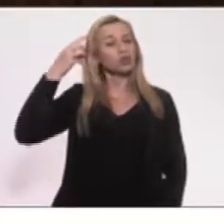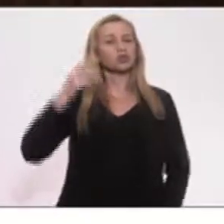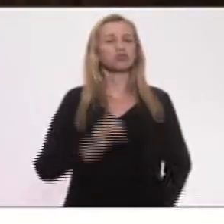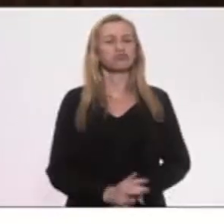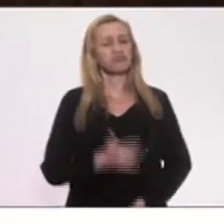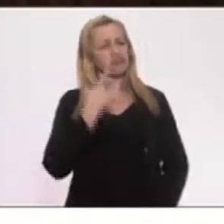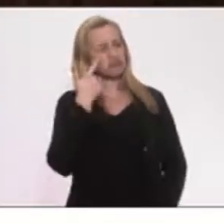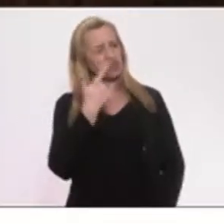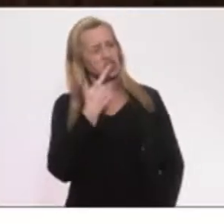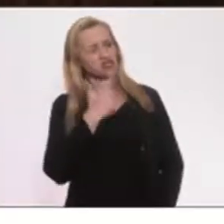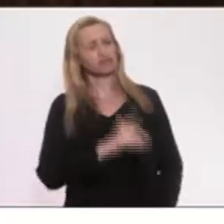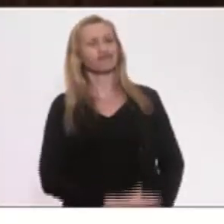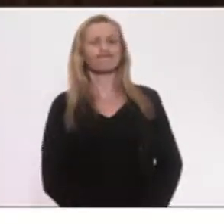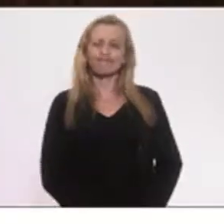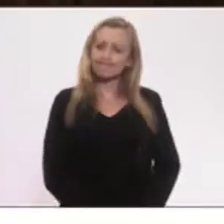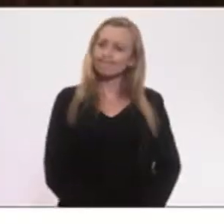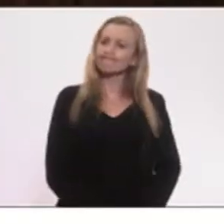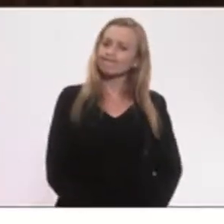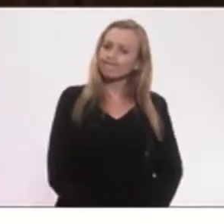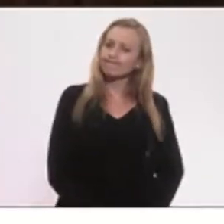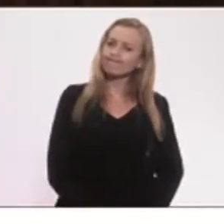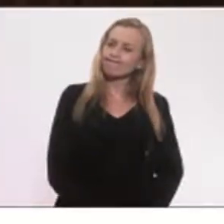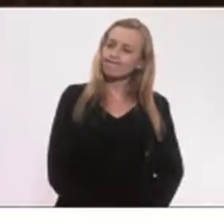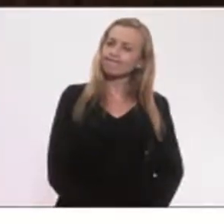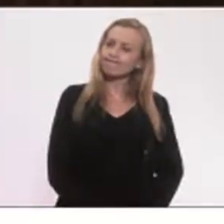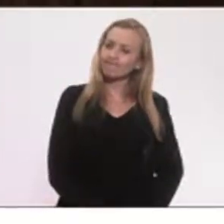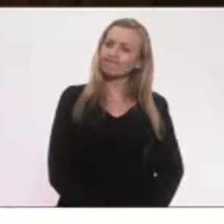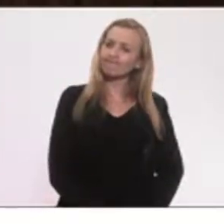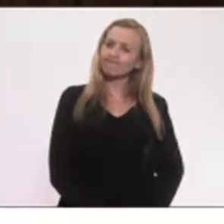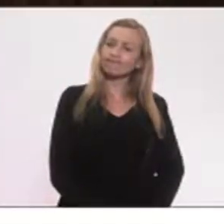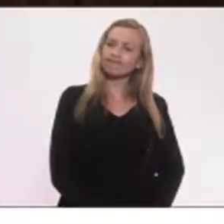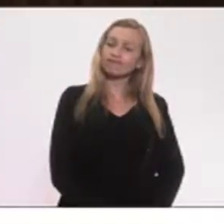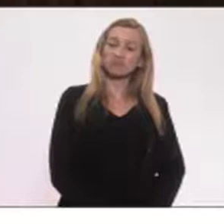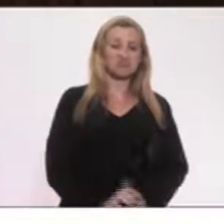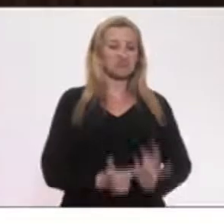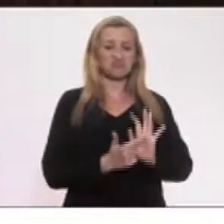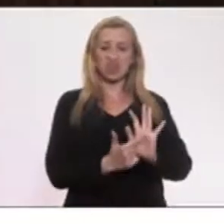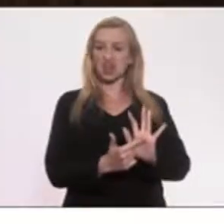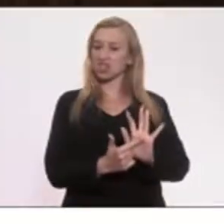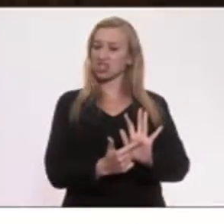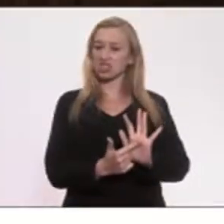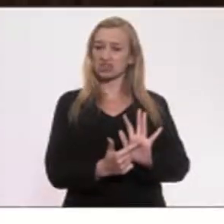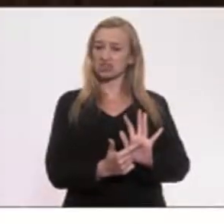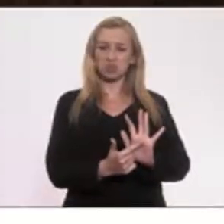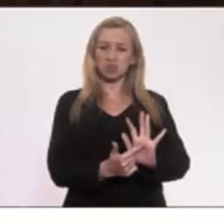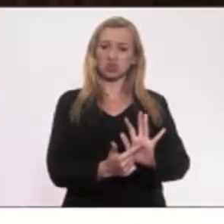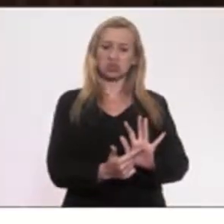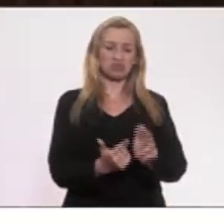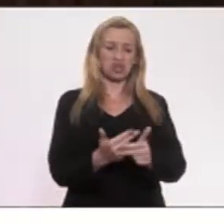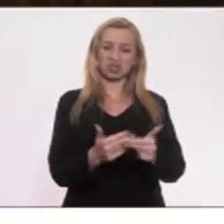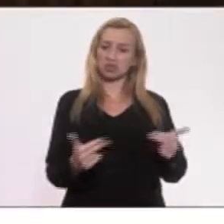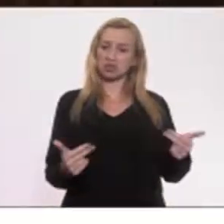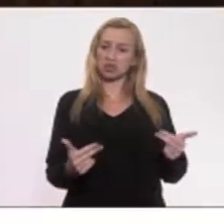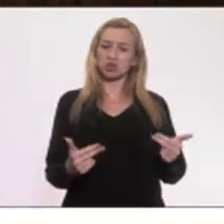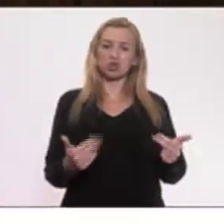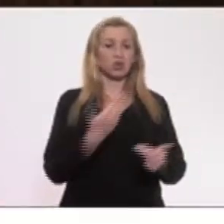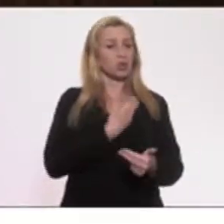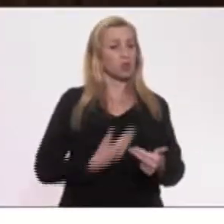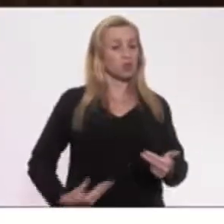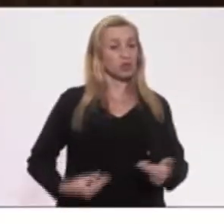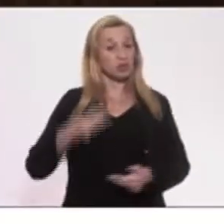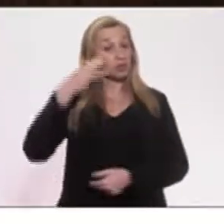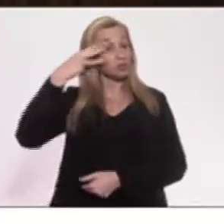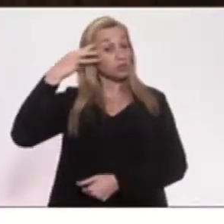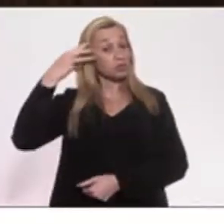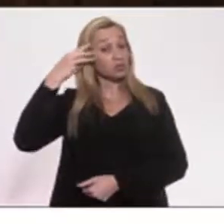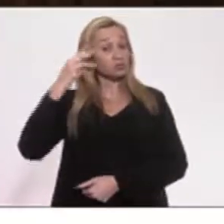Veja, Vossa Excelência, que há sucessivas demonstrações de que o governo Witzel, e o governador